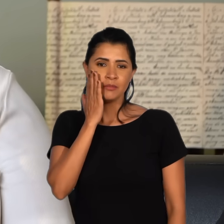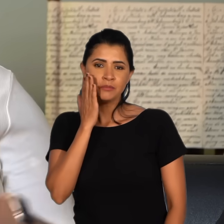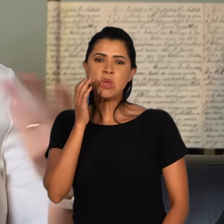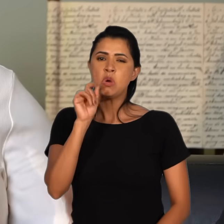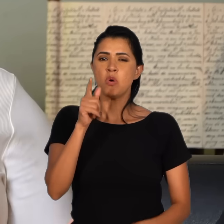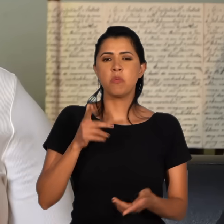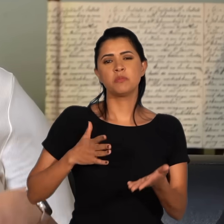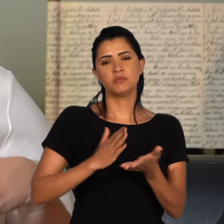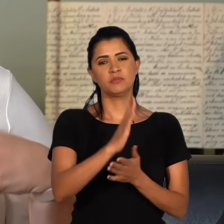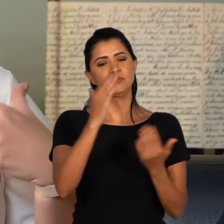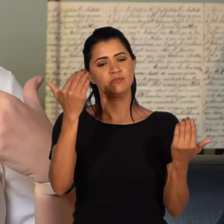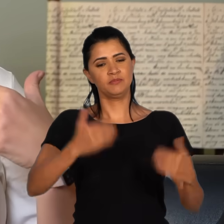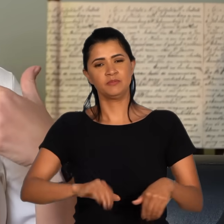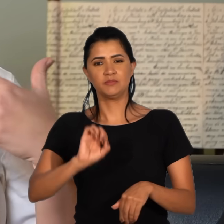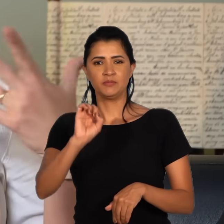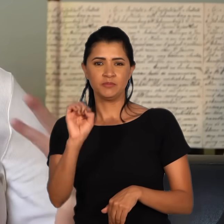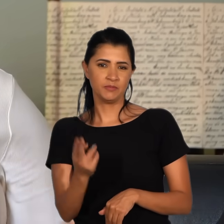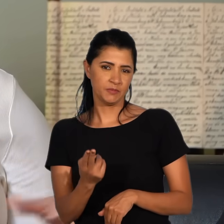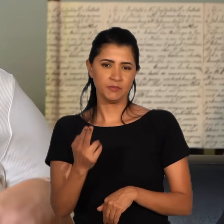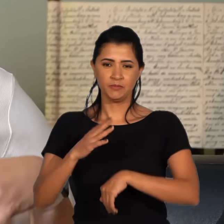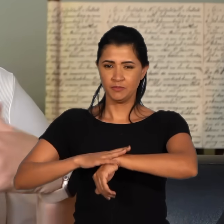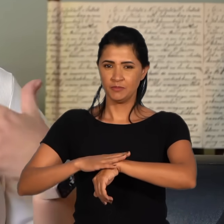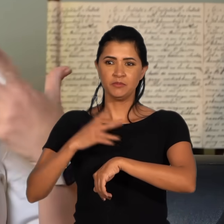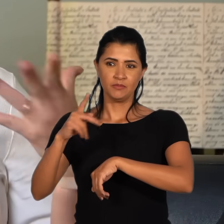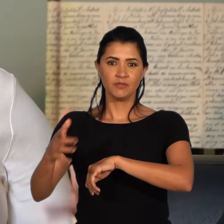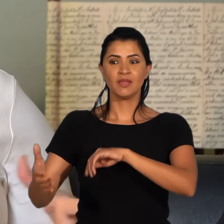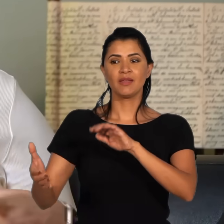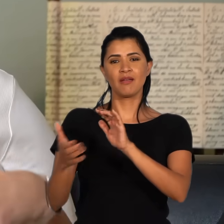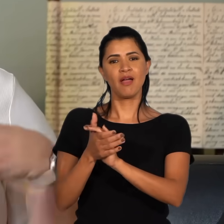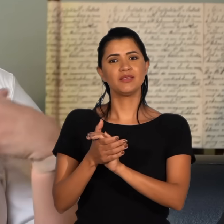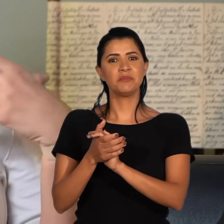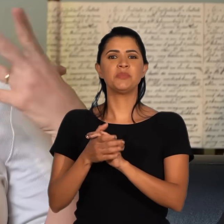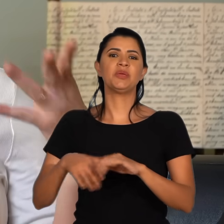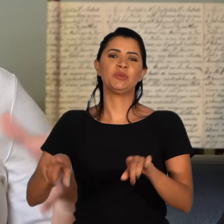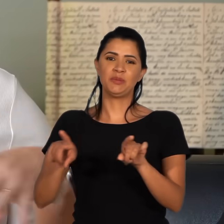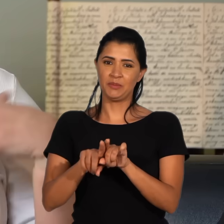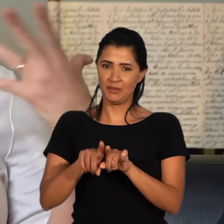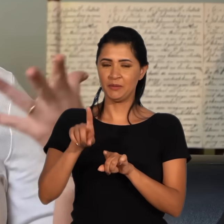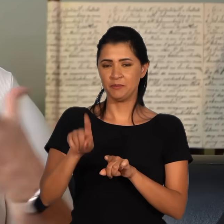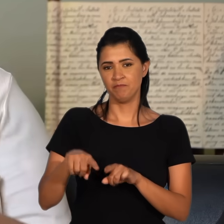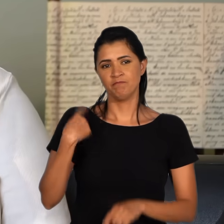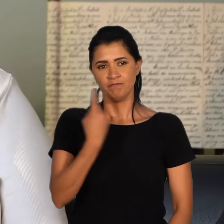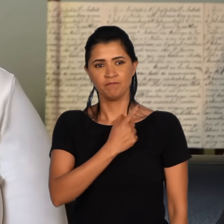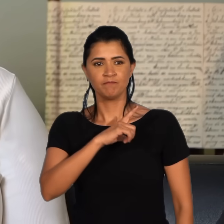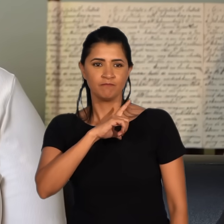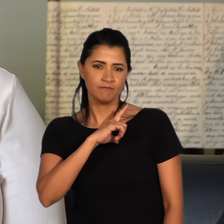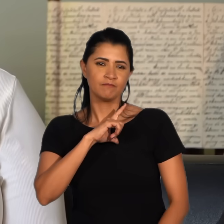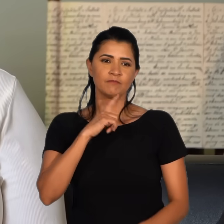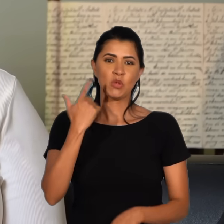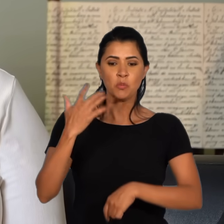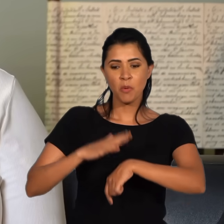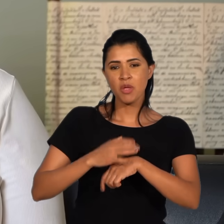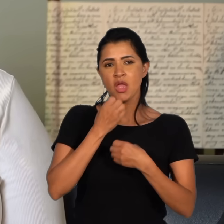ou passar numa prova ou até mesmo momento ali do casamento nós temos os nossos os